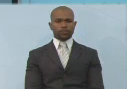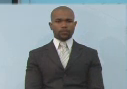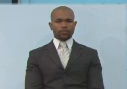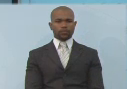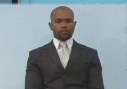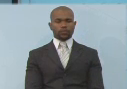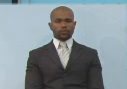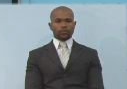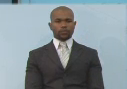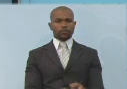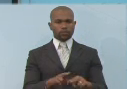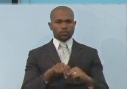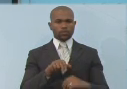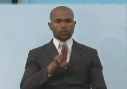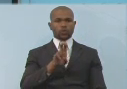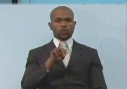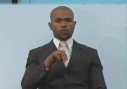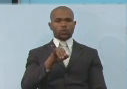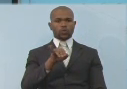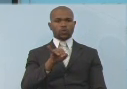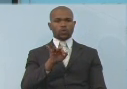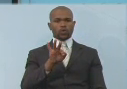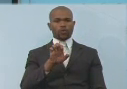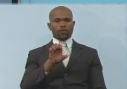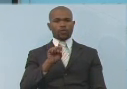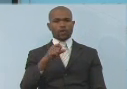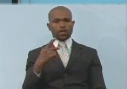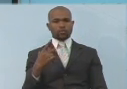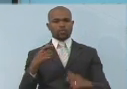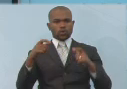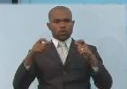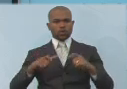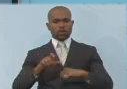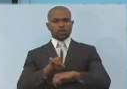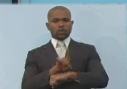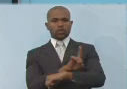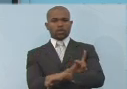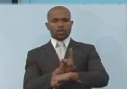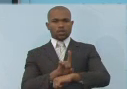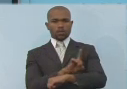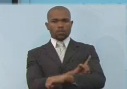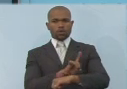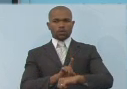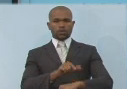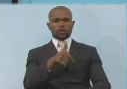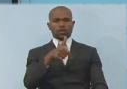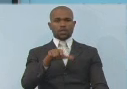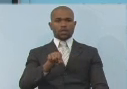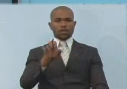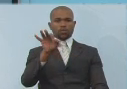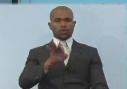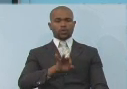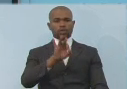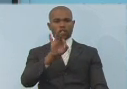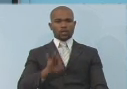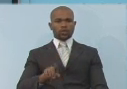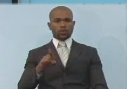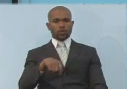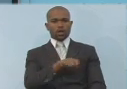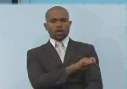pela Unifesp, campus Diadema, em que 70% dos alunos são